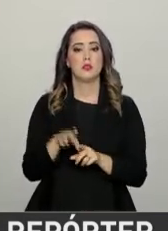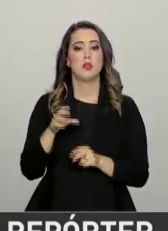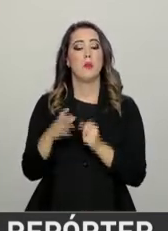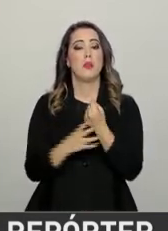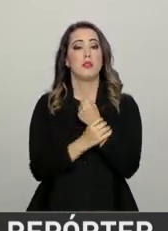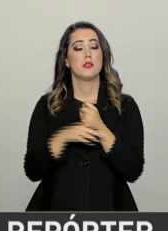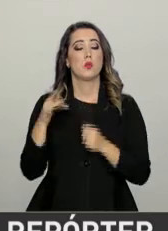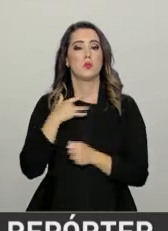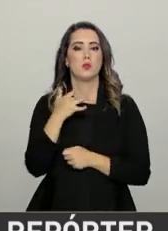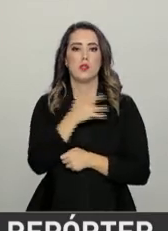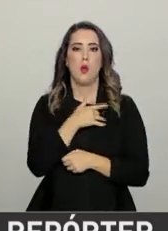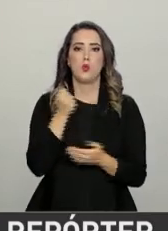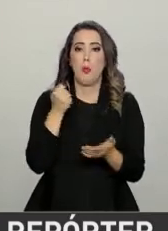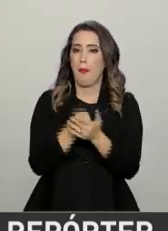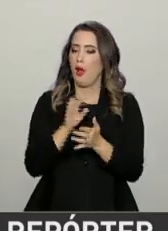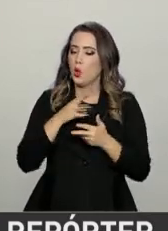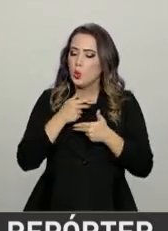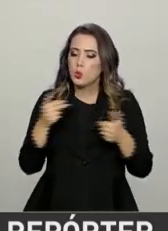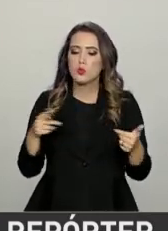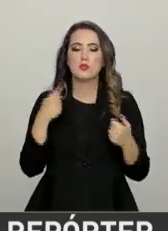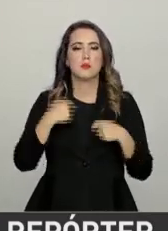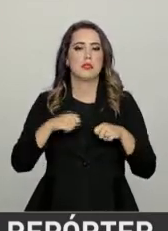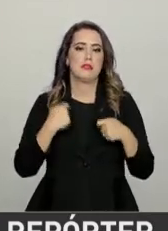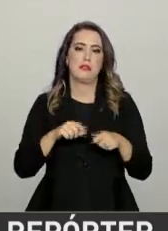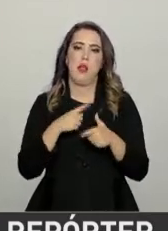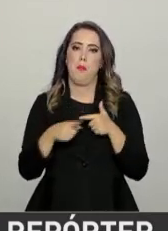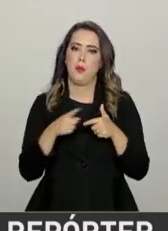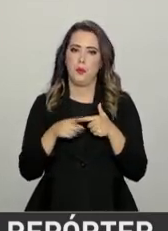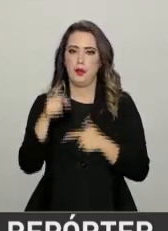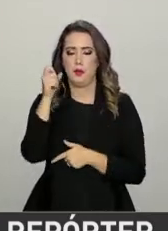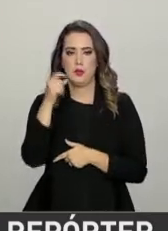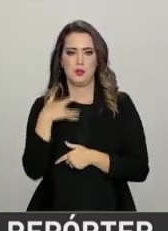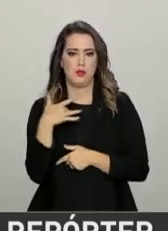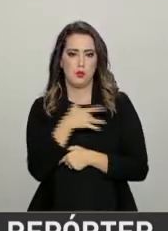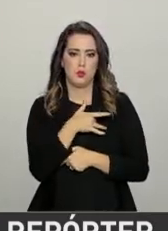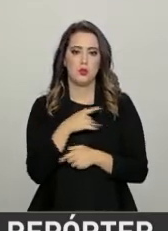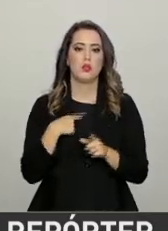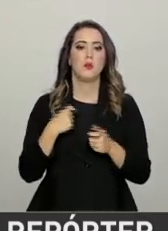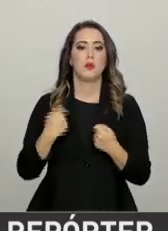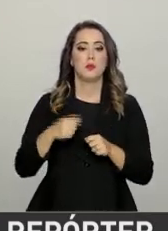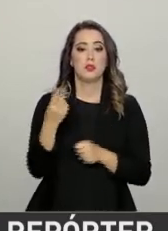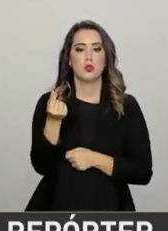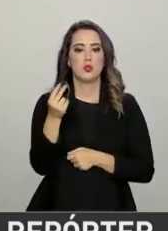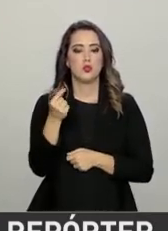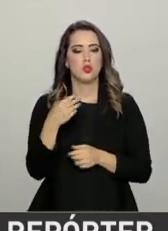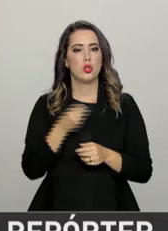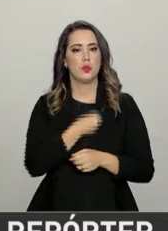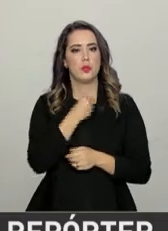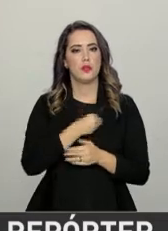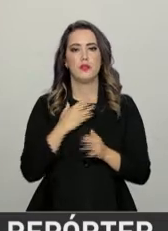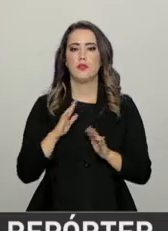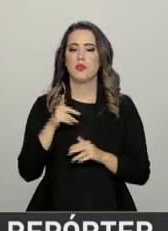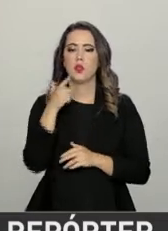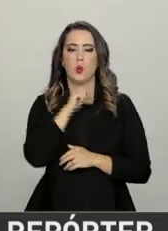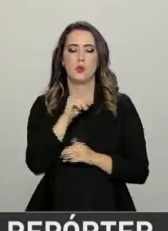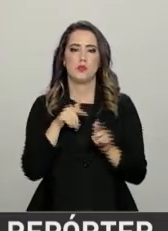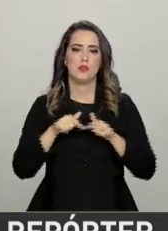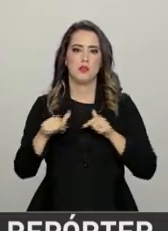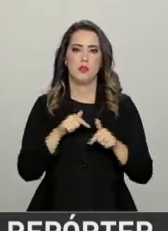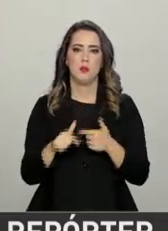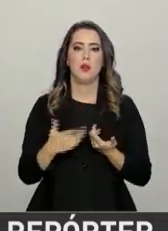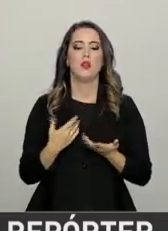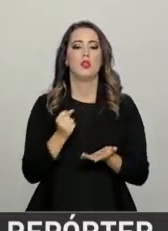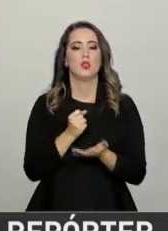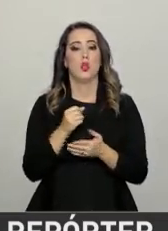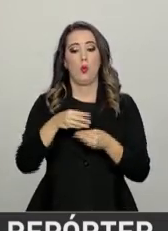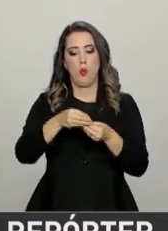seguro saúde que cubra os riscos do viajante o jovem também precisa ter dinheiro para manter se no país até conseguir um emprego ter